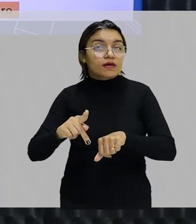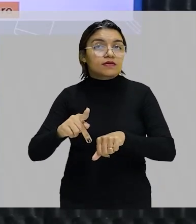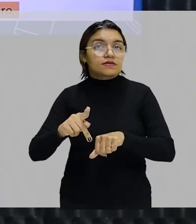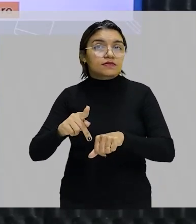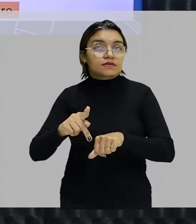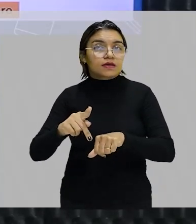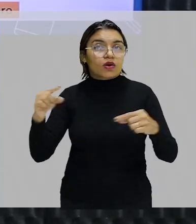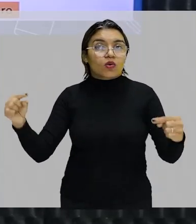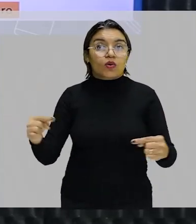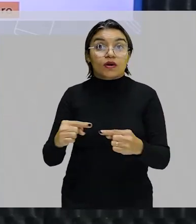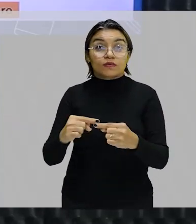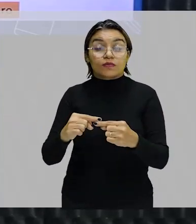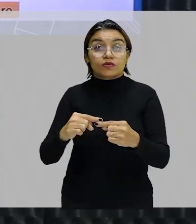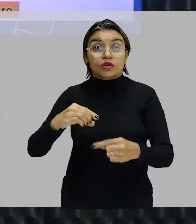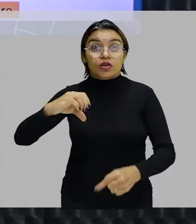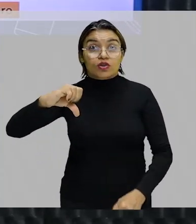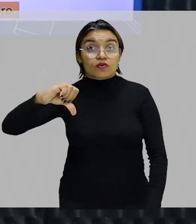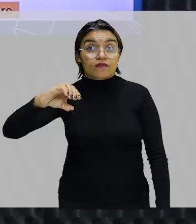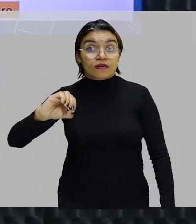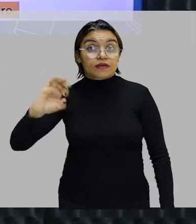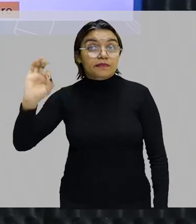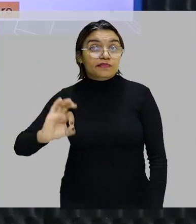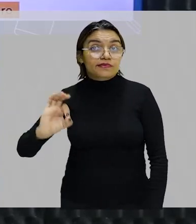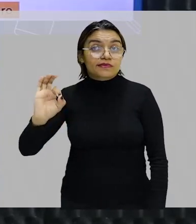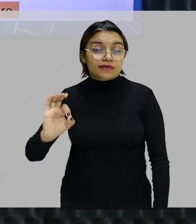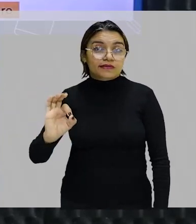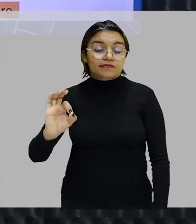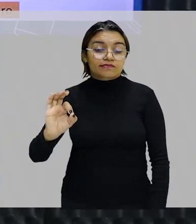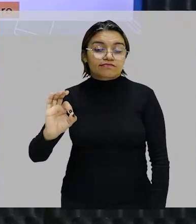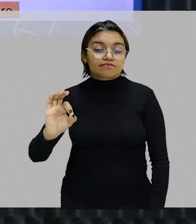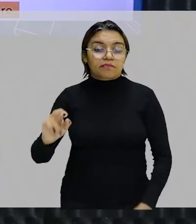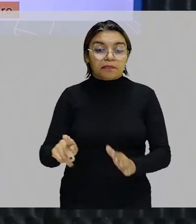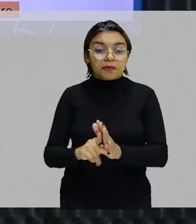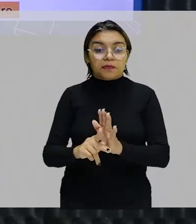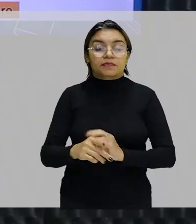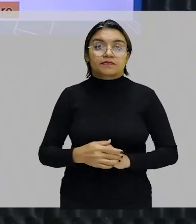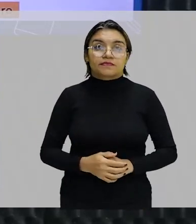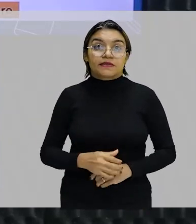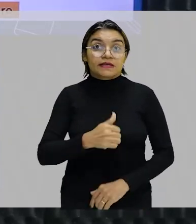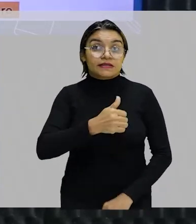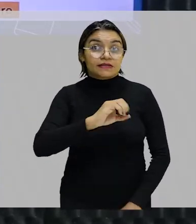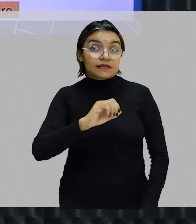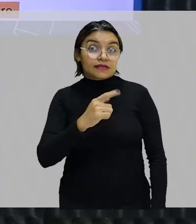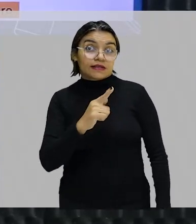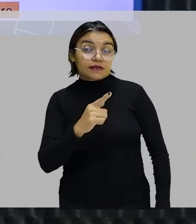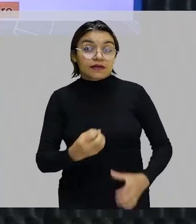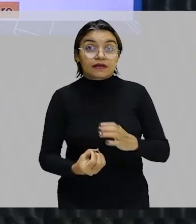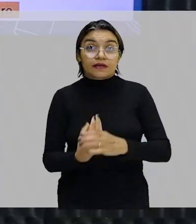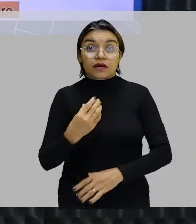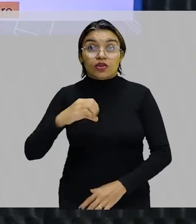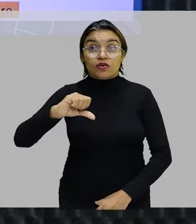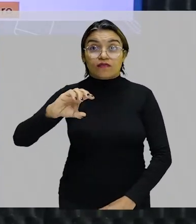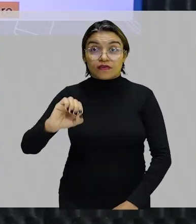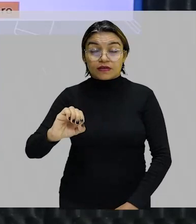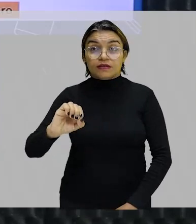a 90%. Então, 90% de 100. 100 gramas produz 90